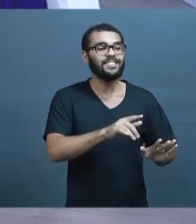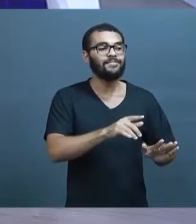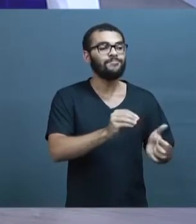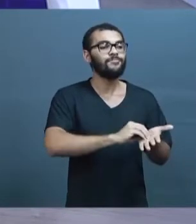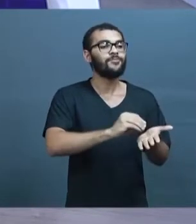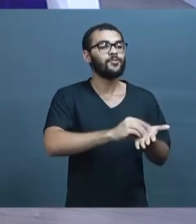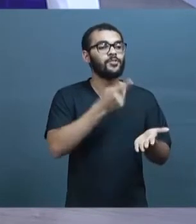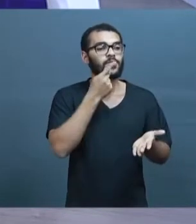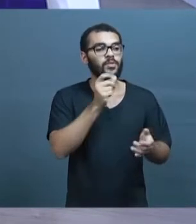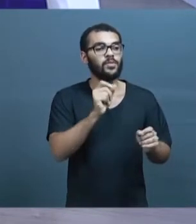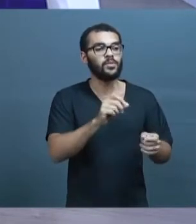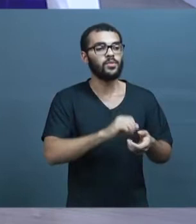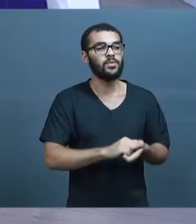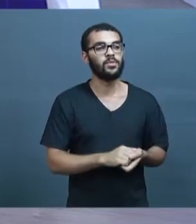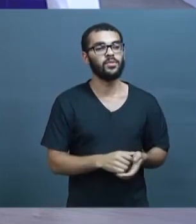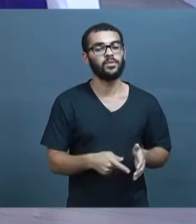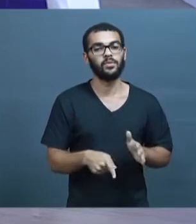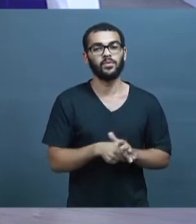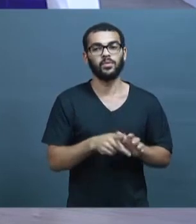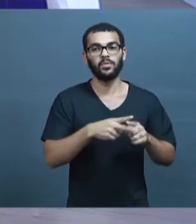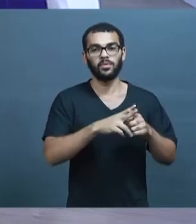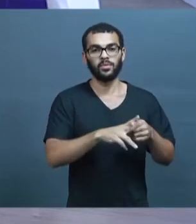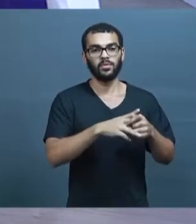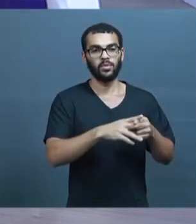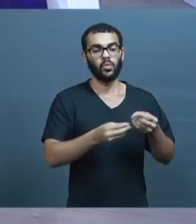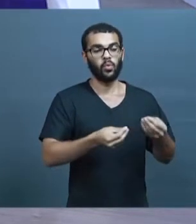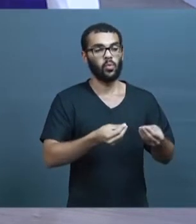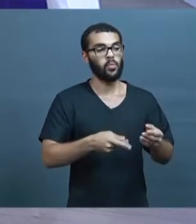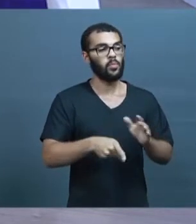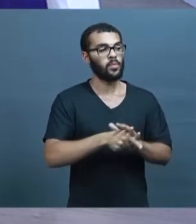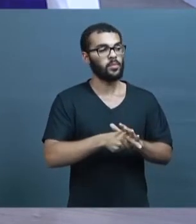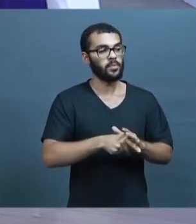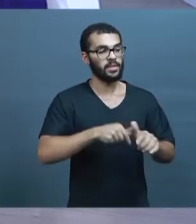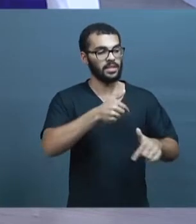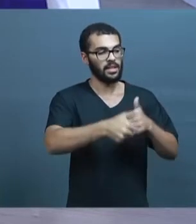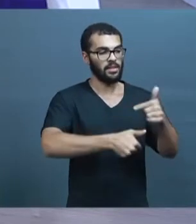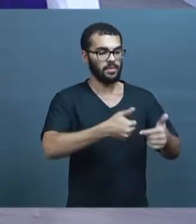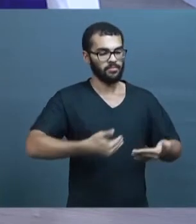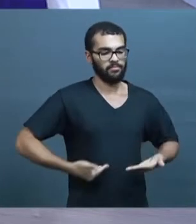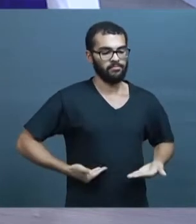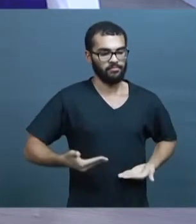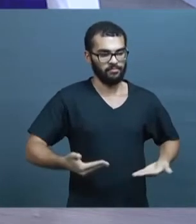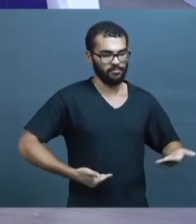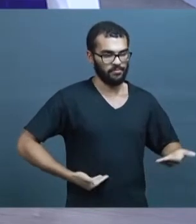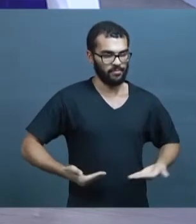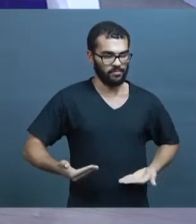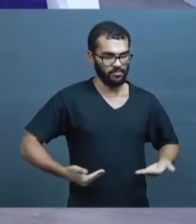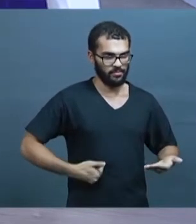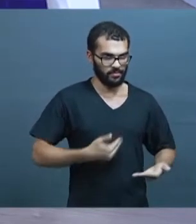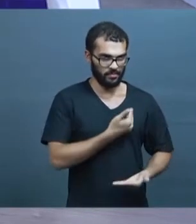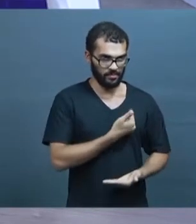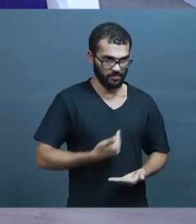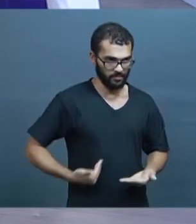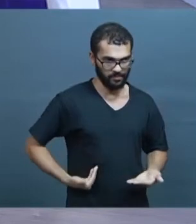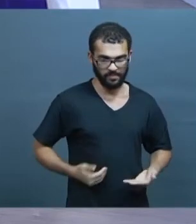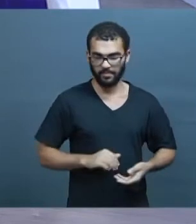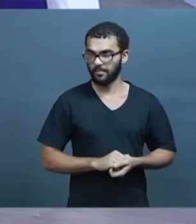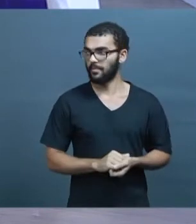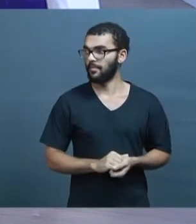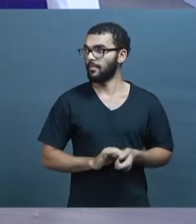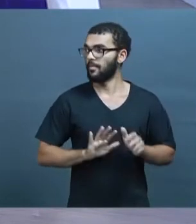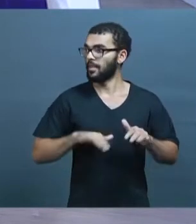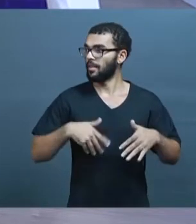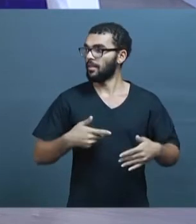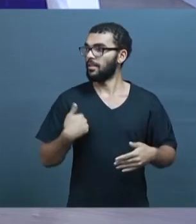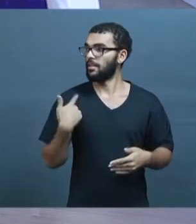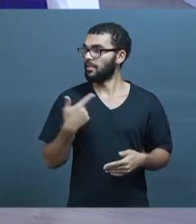reforma especialmente para os servidores públicos. Então, professor, já que eu disse que a gente não deixaria nessa série de programas